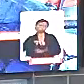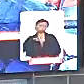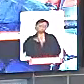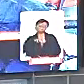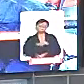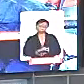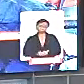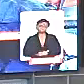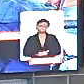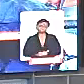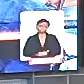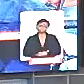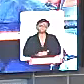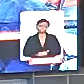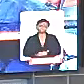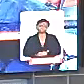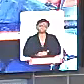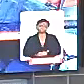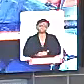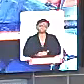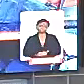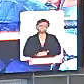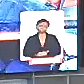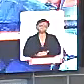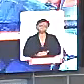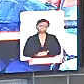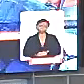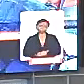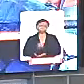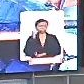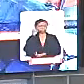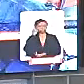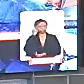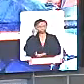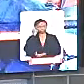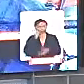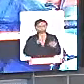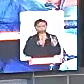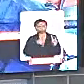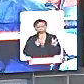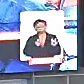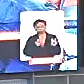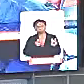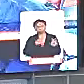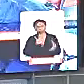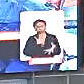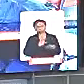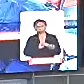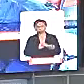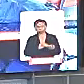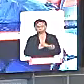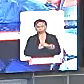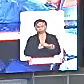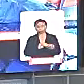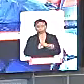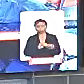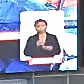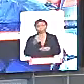e pensando né dessa forma é que